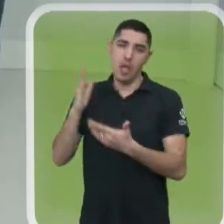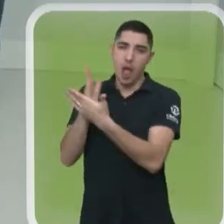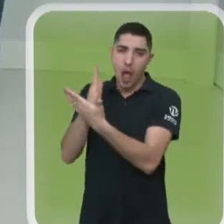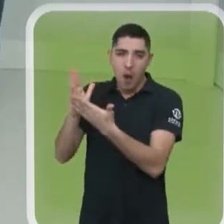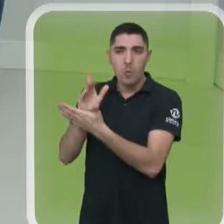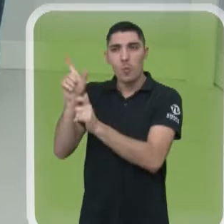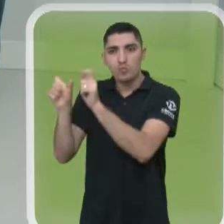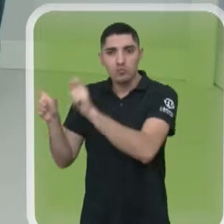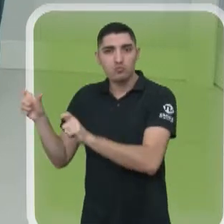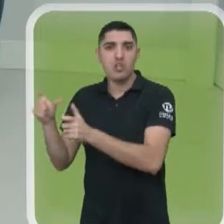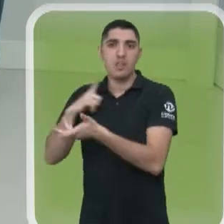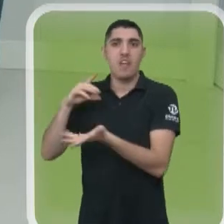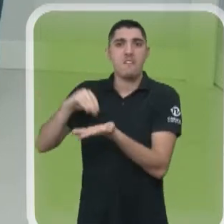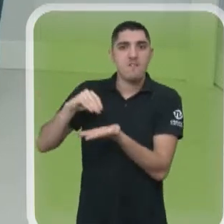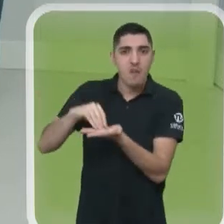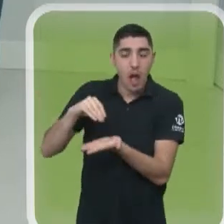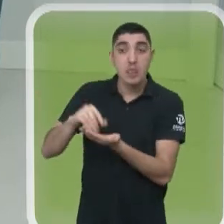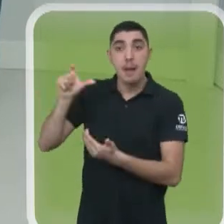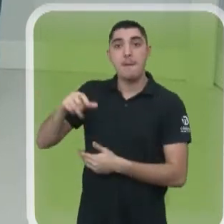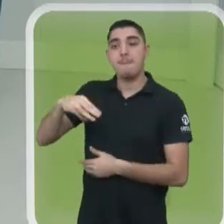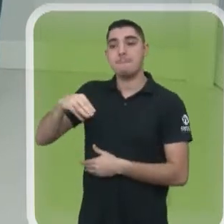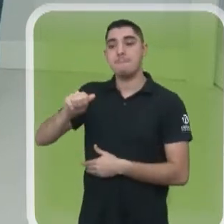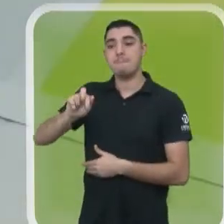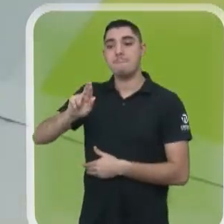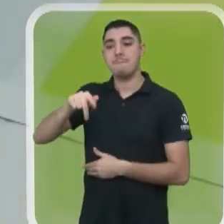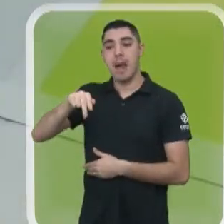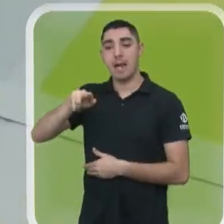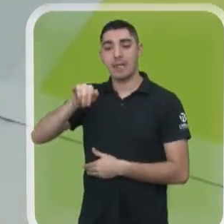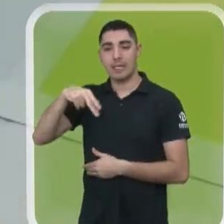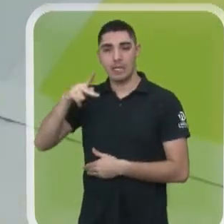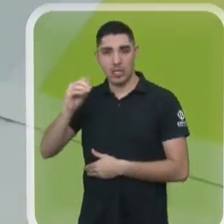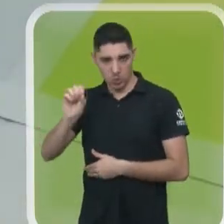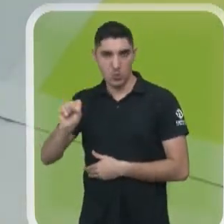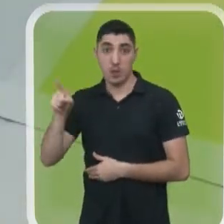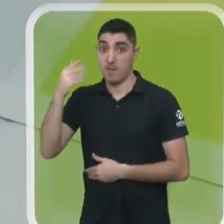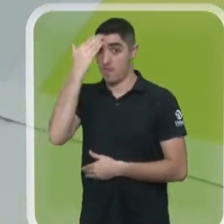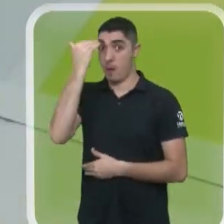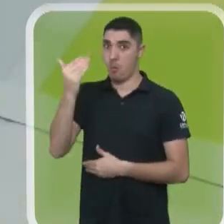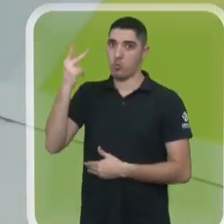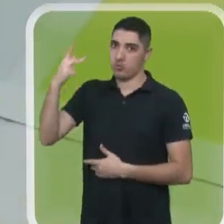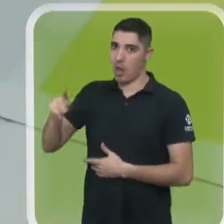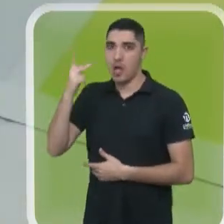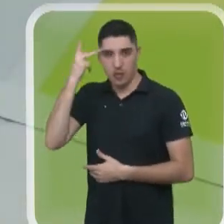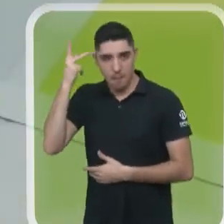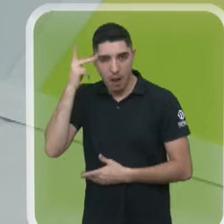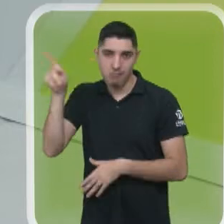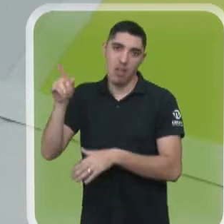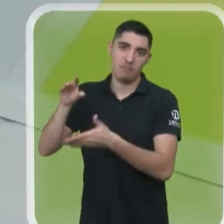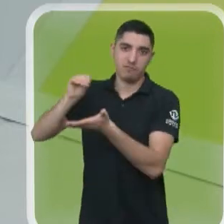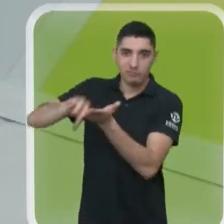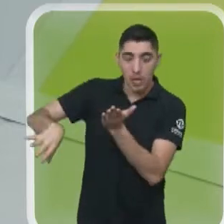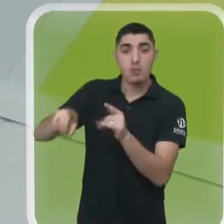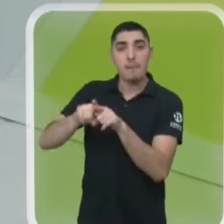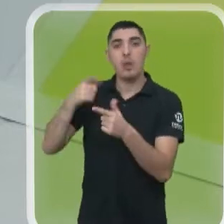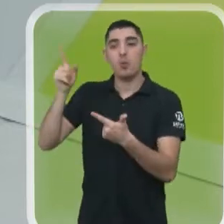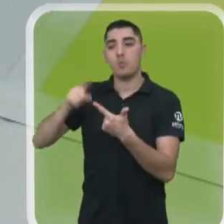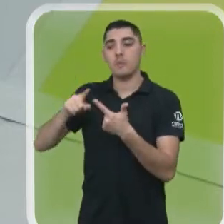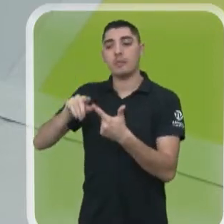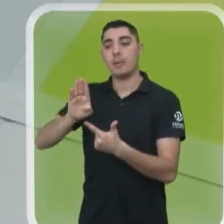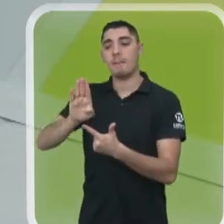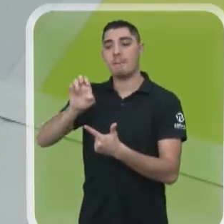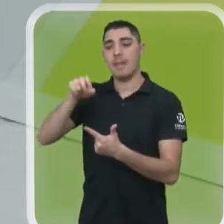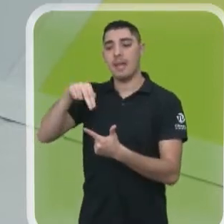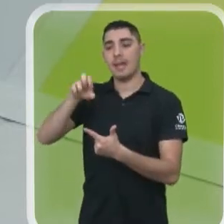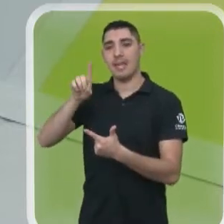do Marquinhos jogador mais que gabaritado contratado a peso de ouro por equipe do São Paulo e também do Bennett que é um